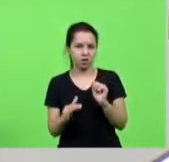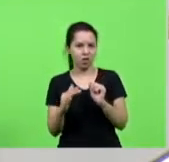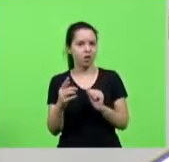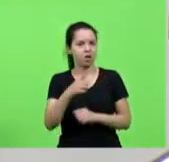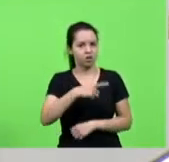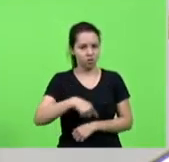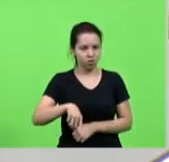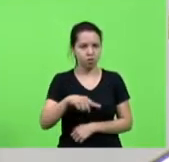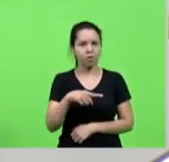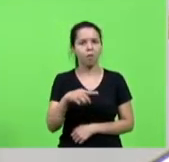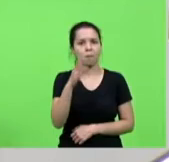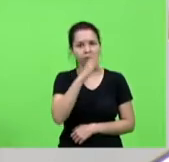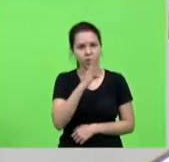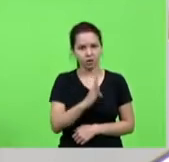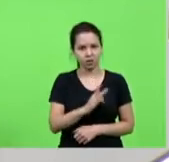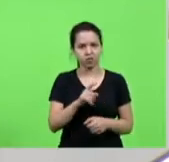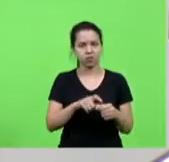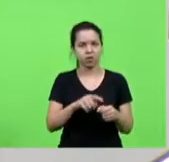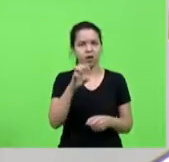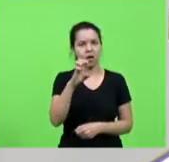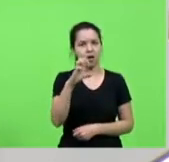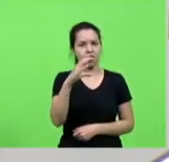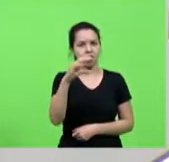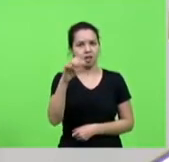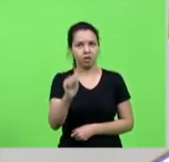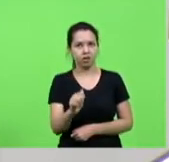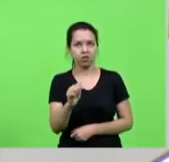signatário, conforme o ECA, a Convenção dos